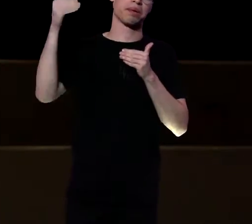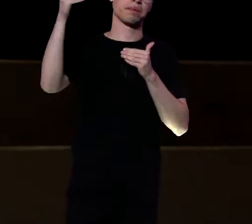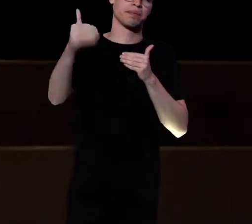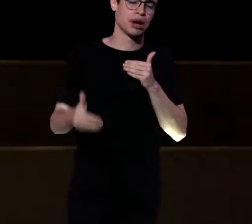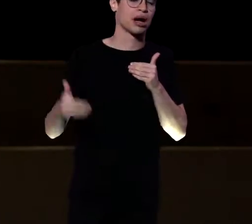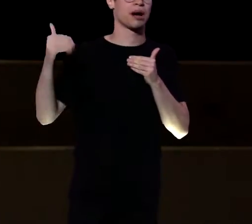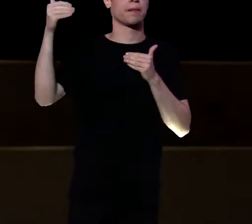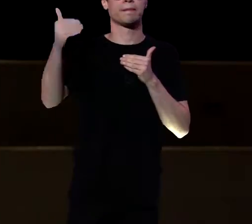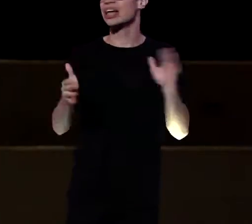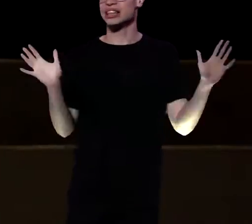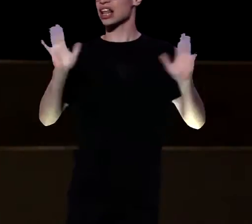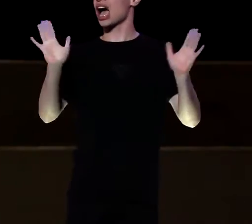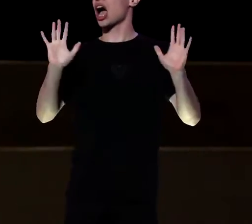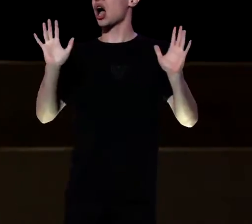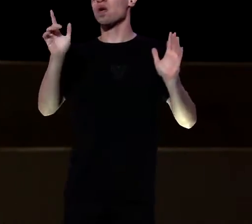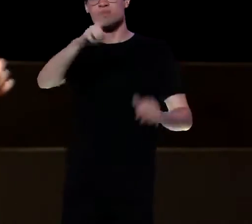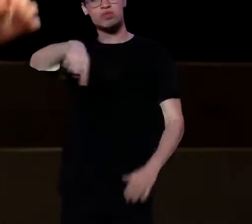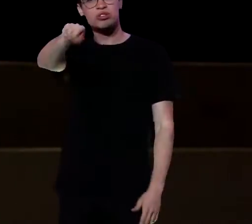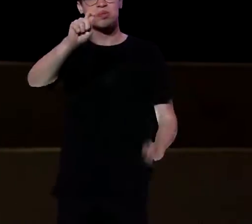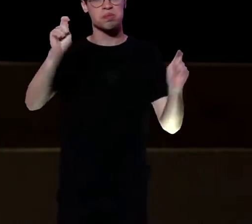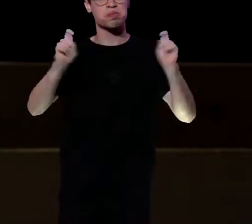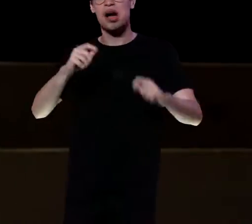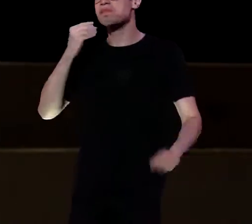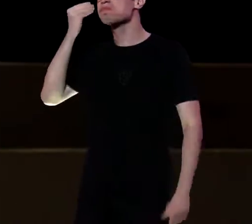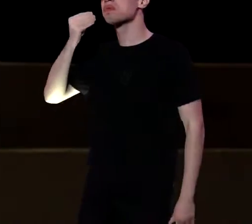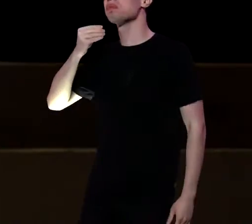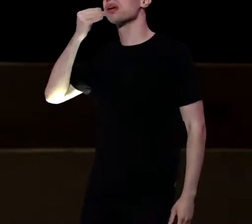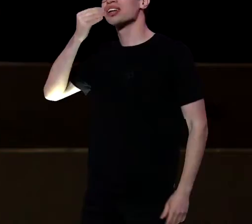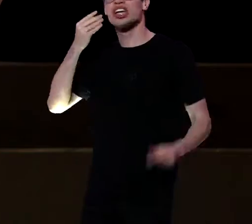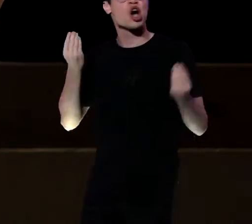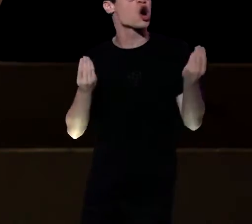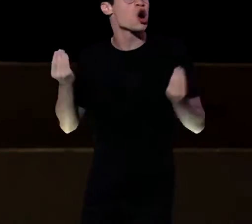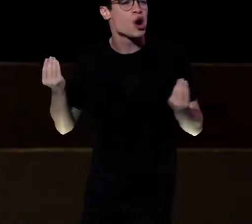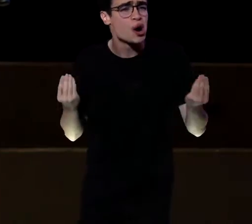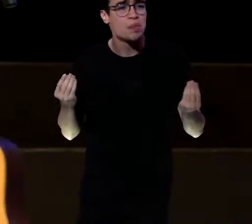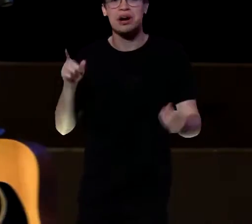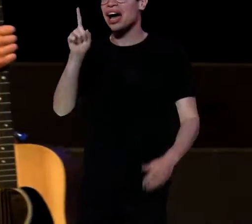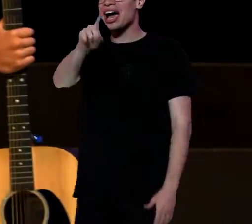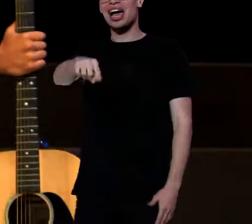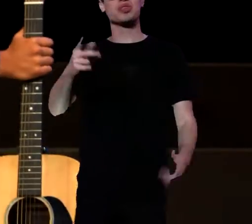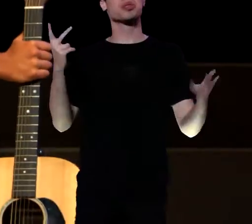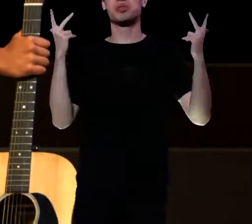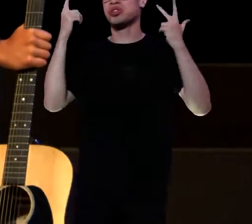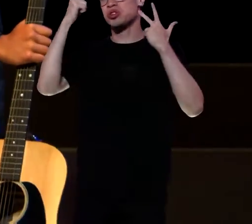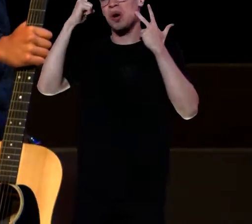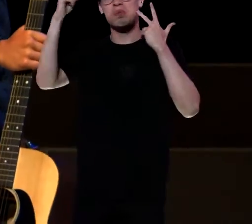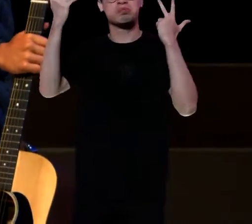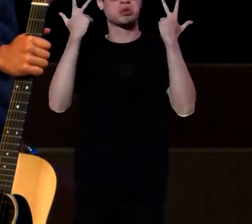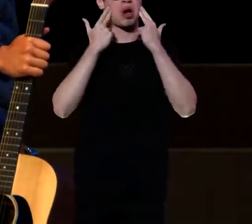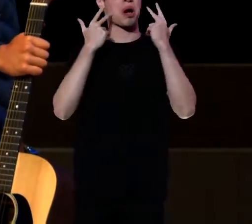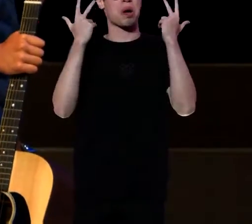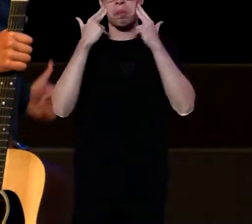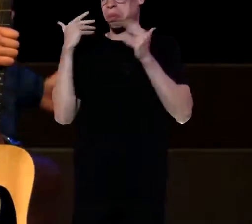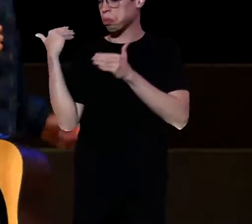você viver coisas maiores com Ele durante os seus dias mais normais possíveis.